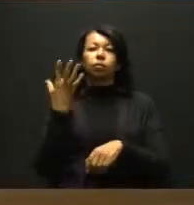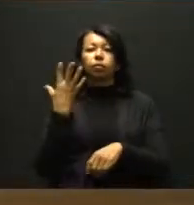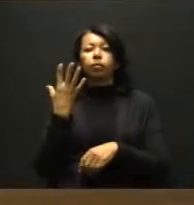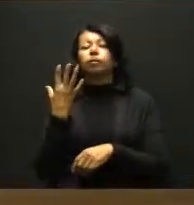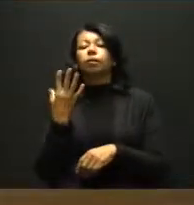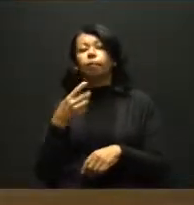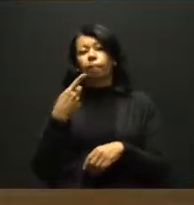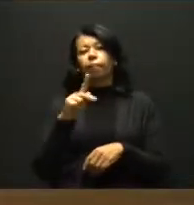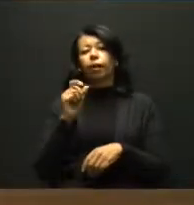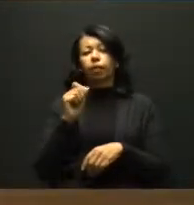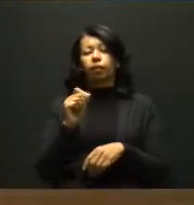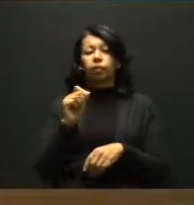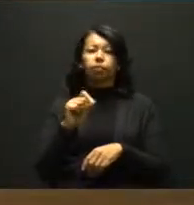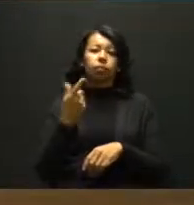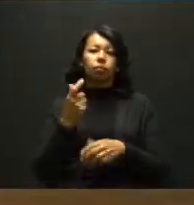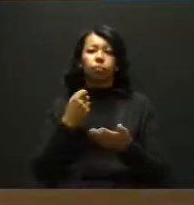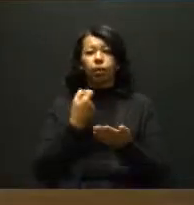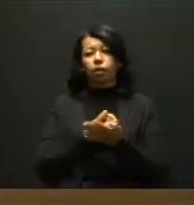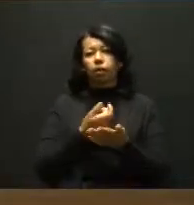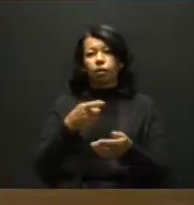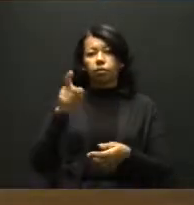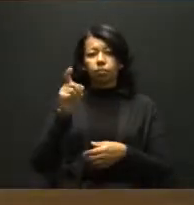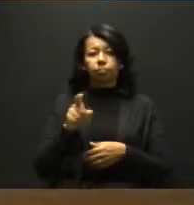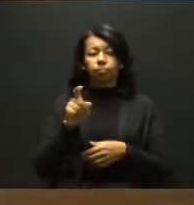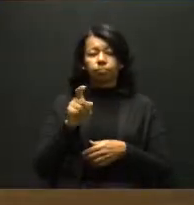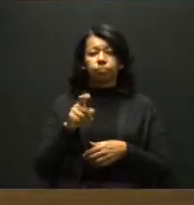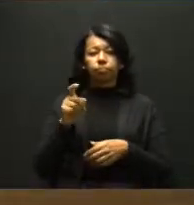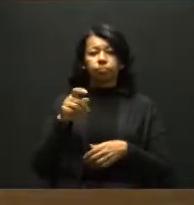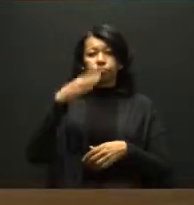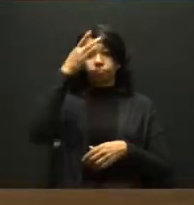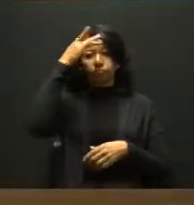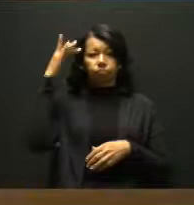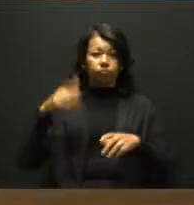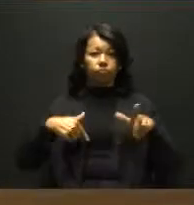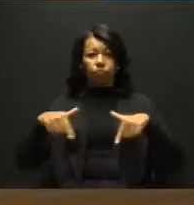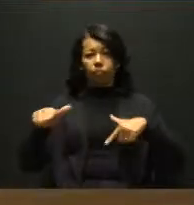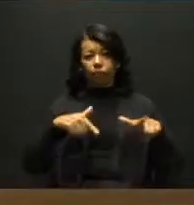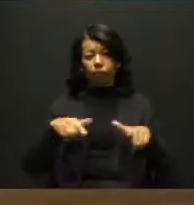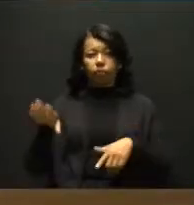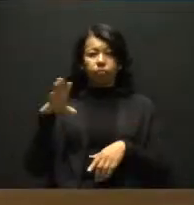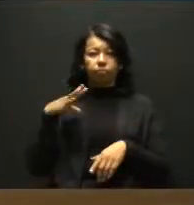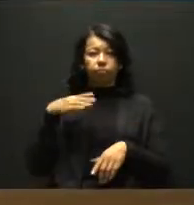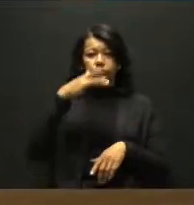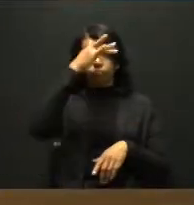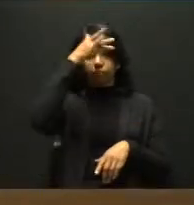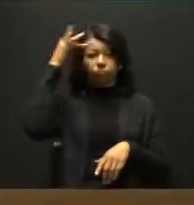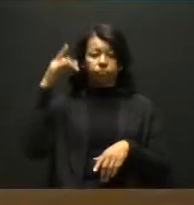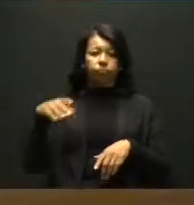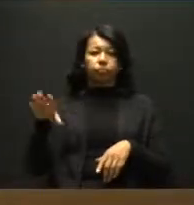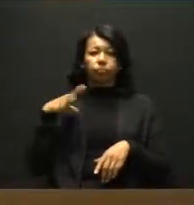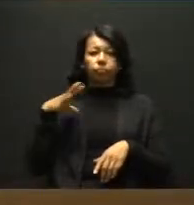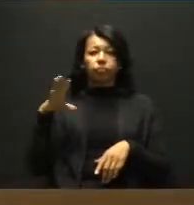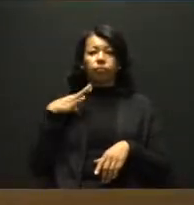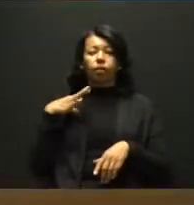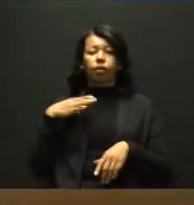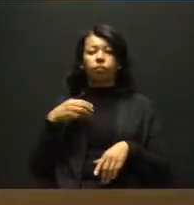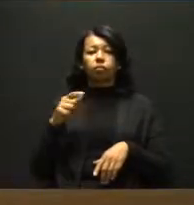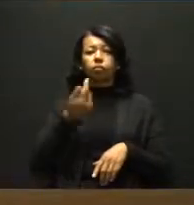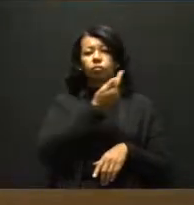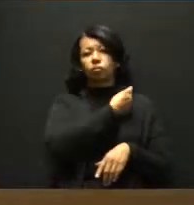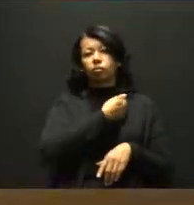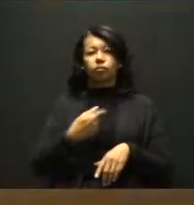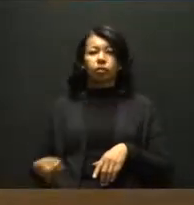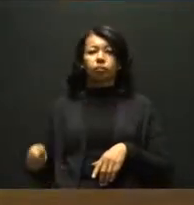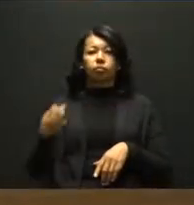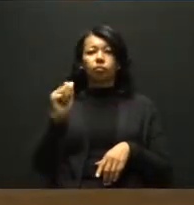para que quem não pagasse vereador à época eram os funcionários nem os munícipes da cidade e no governo de mário